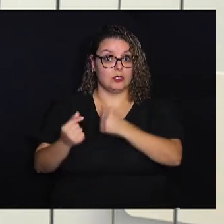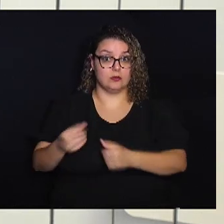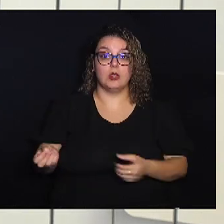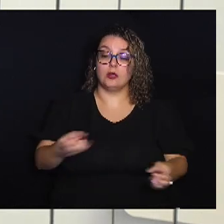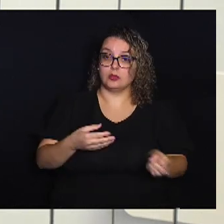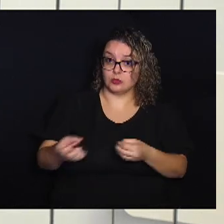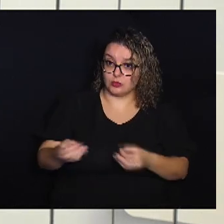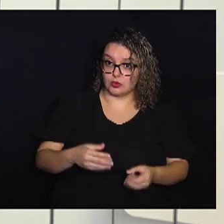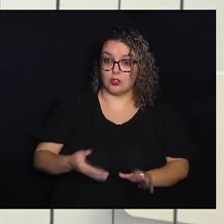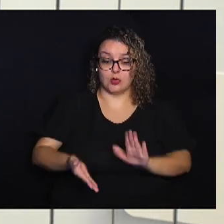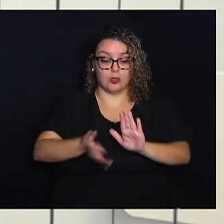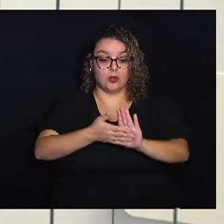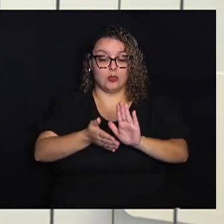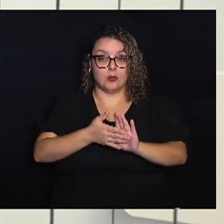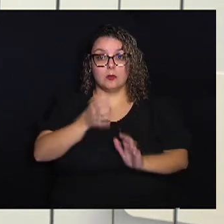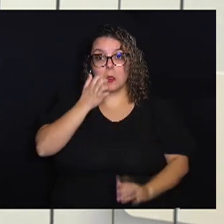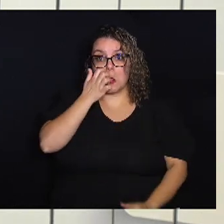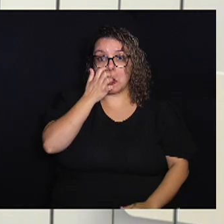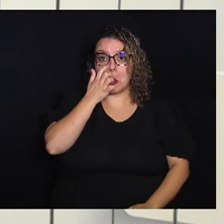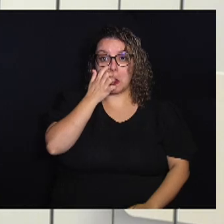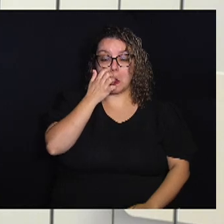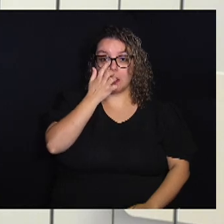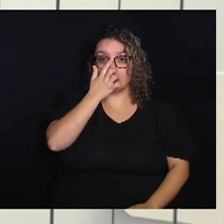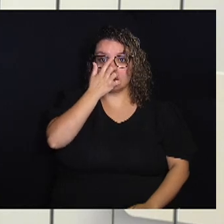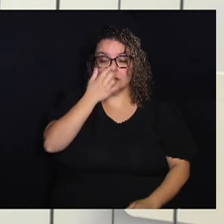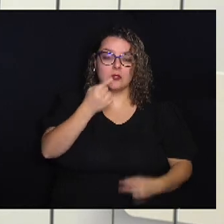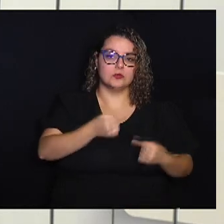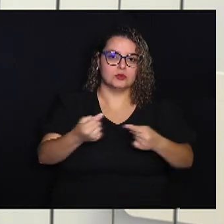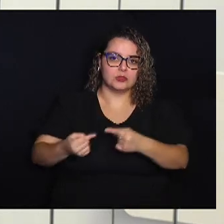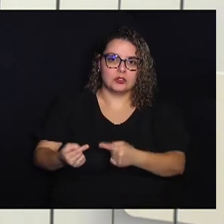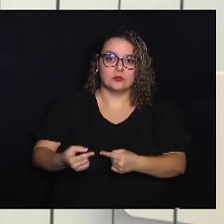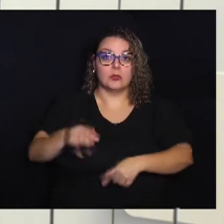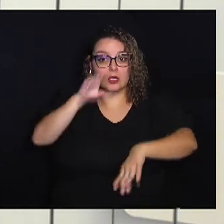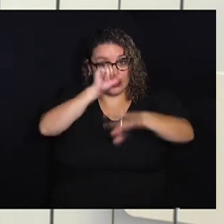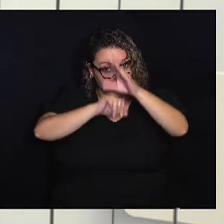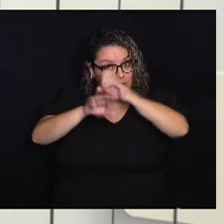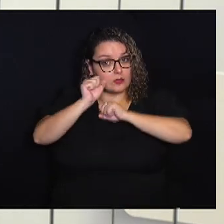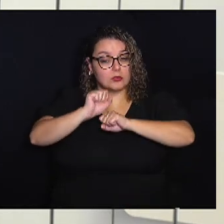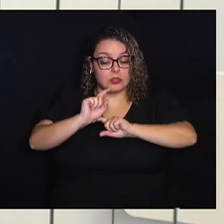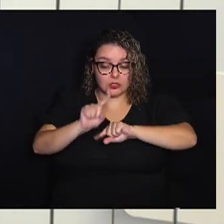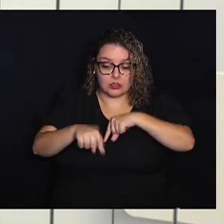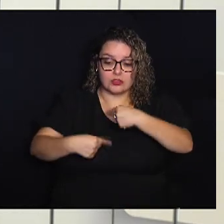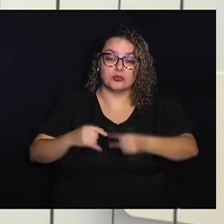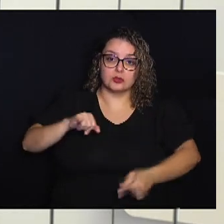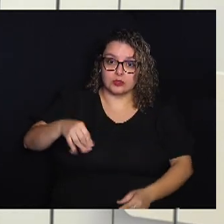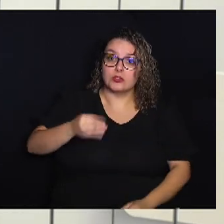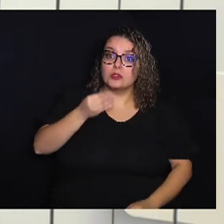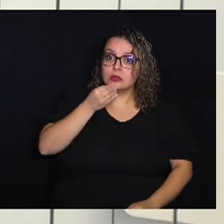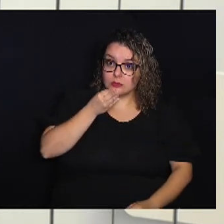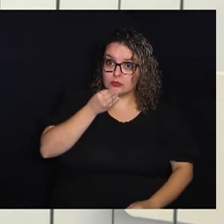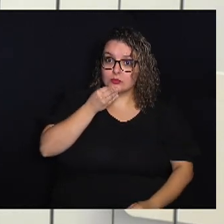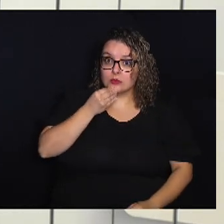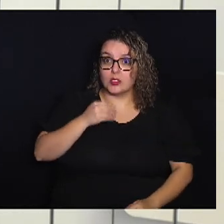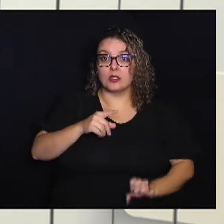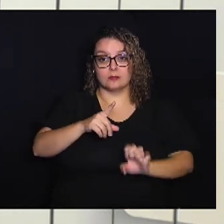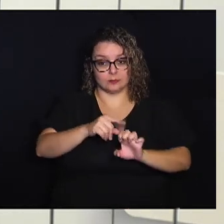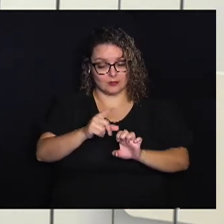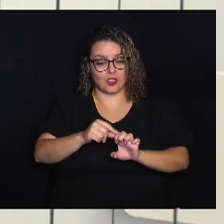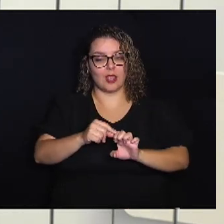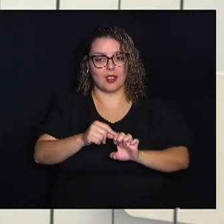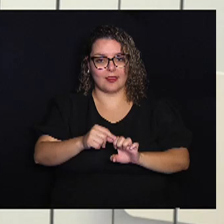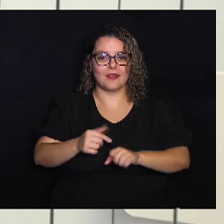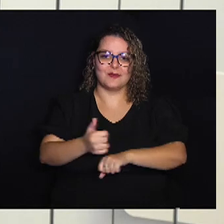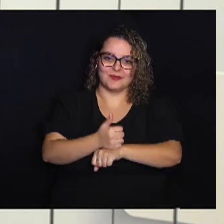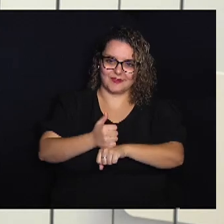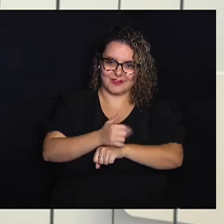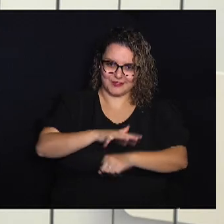atuais, proporcionando um espaço de debate, aprendizado e de oportunidades para empreendedores e